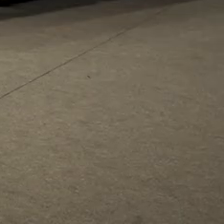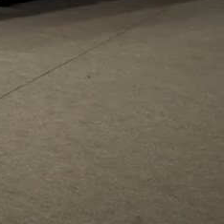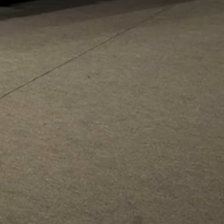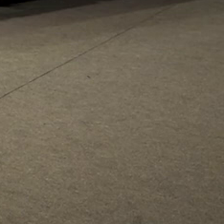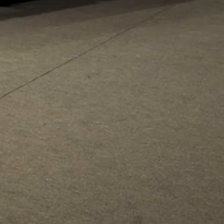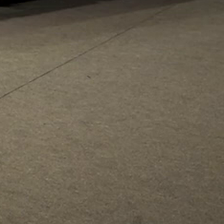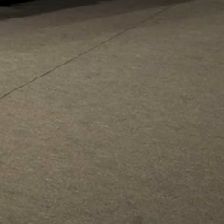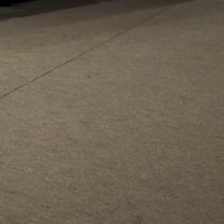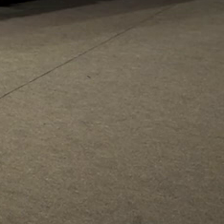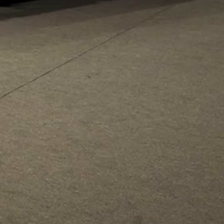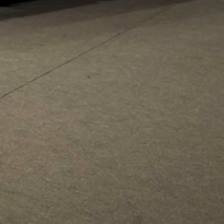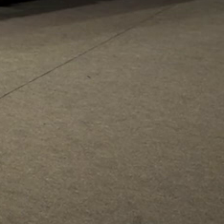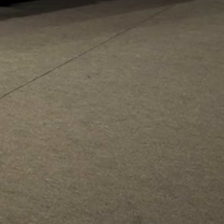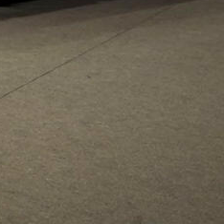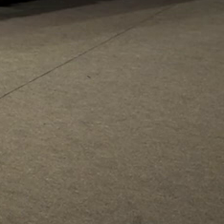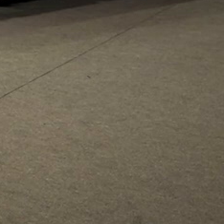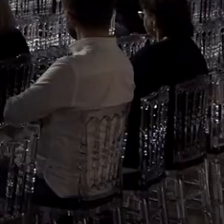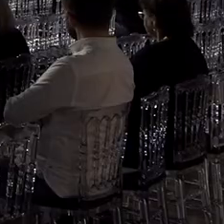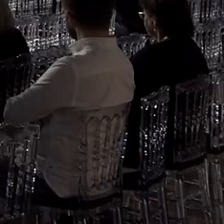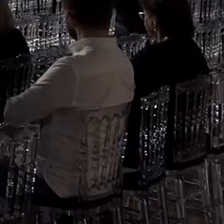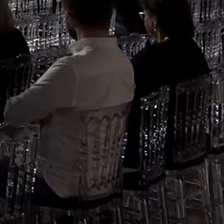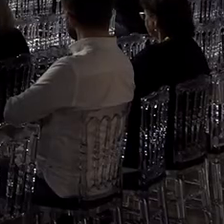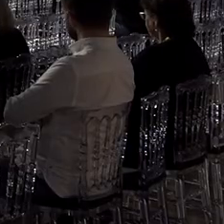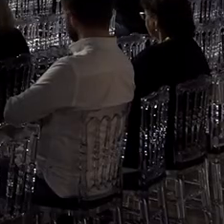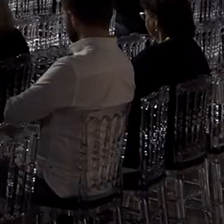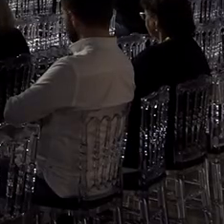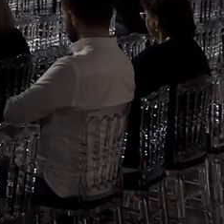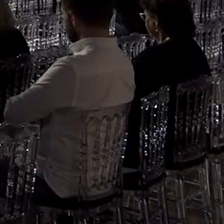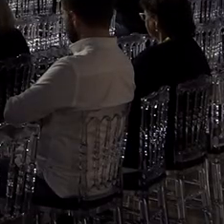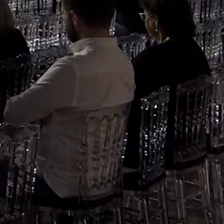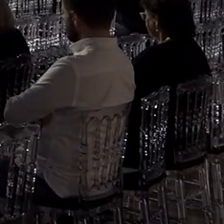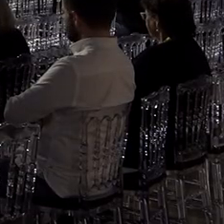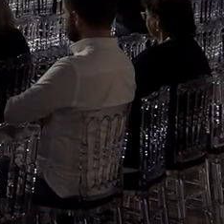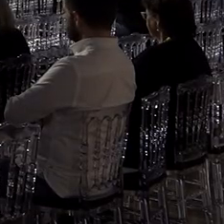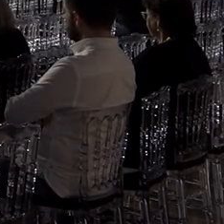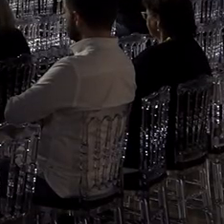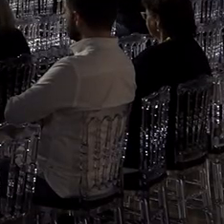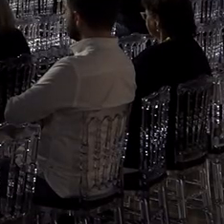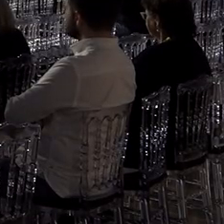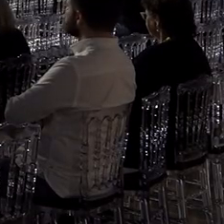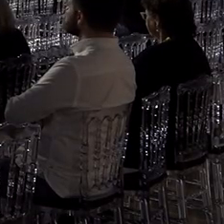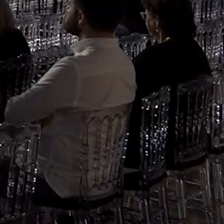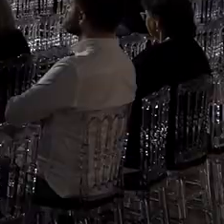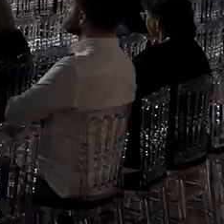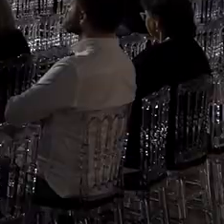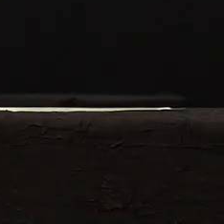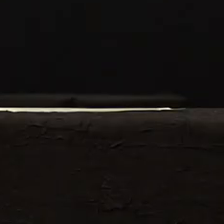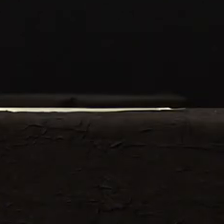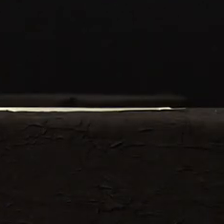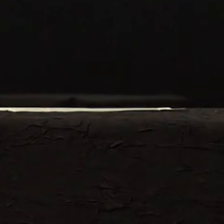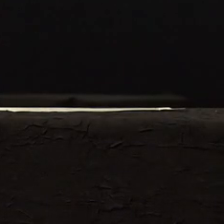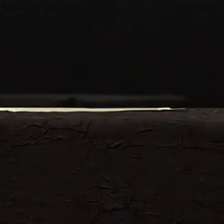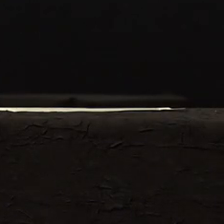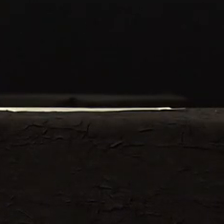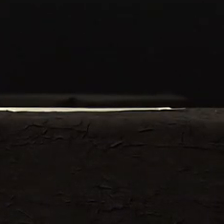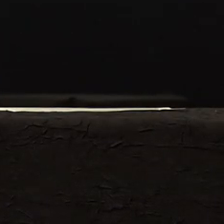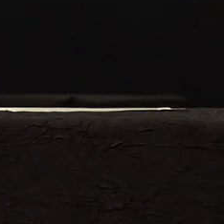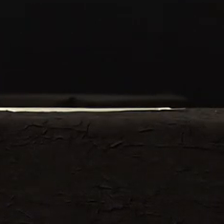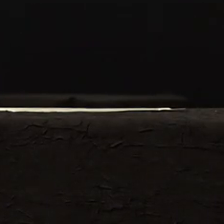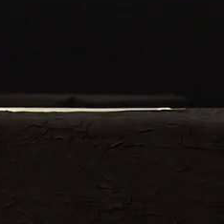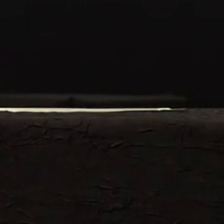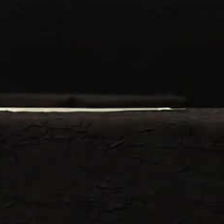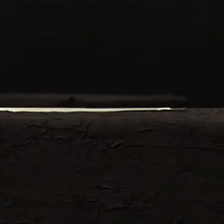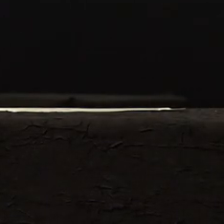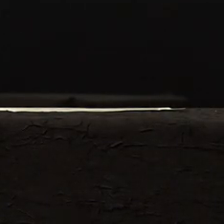região diferente de Santa Catarina. O plenário foi montado no espaço Dom Concept Hall. O presidente do